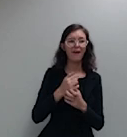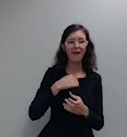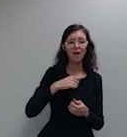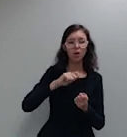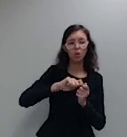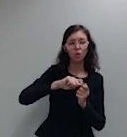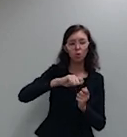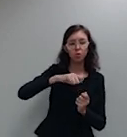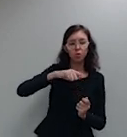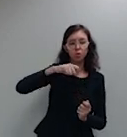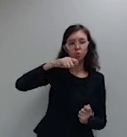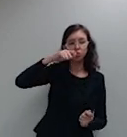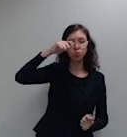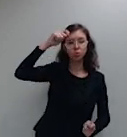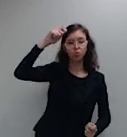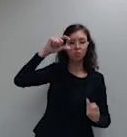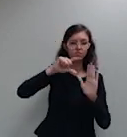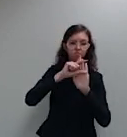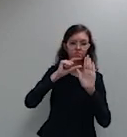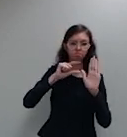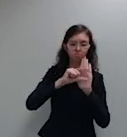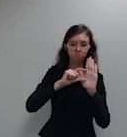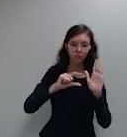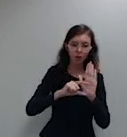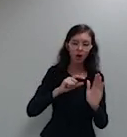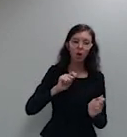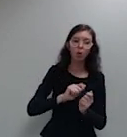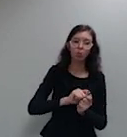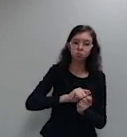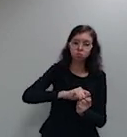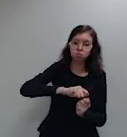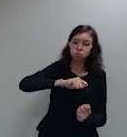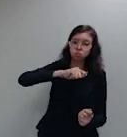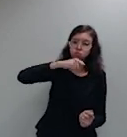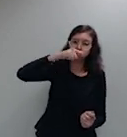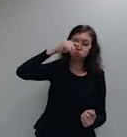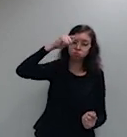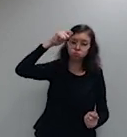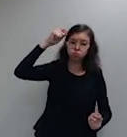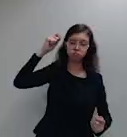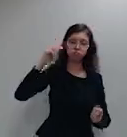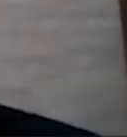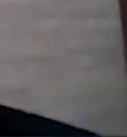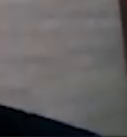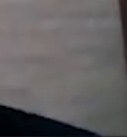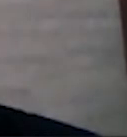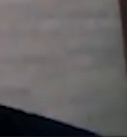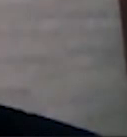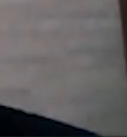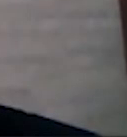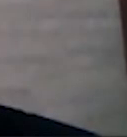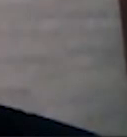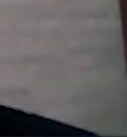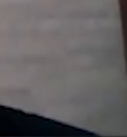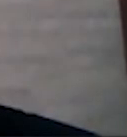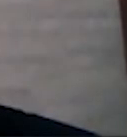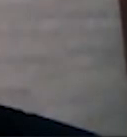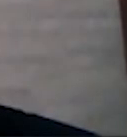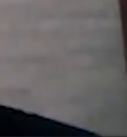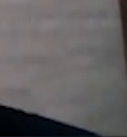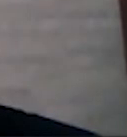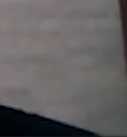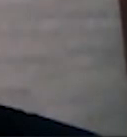2013 continuou assinando documentos para licitações suspeitas de Fraude em 2014 para o relator